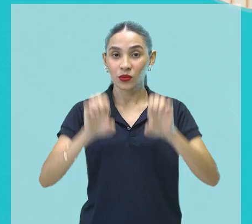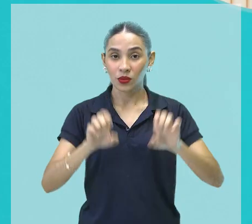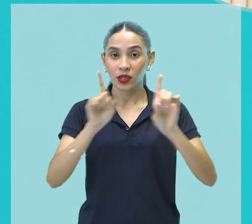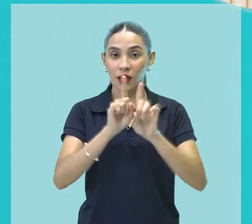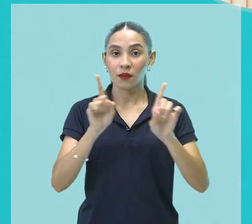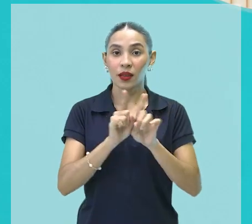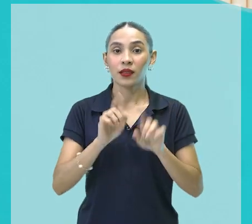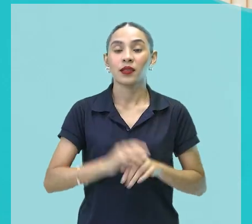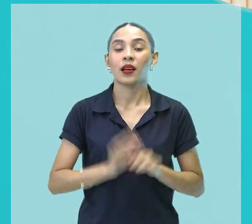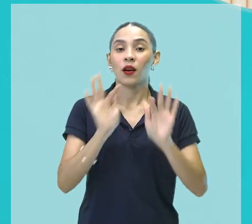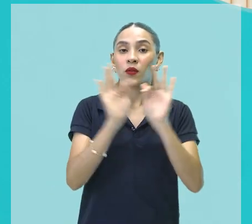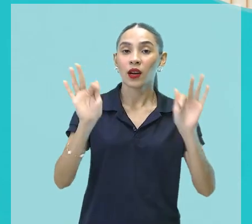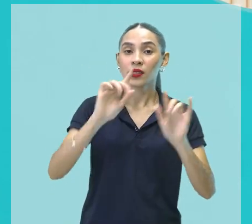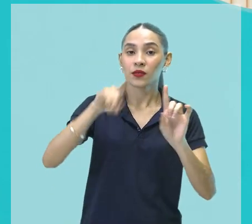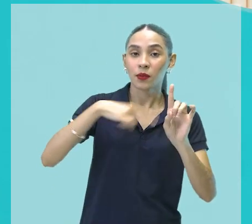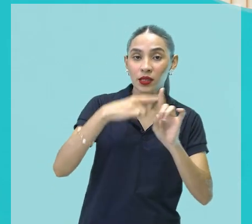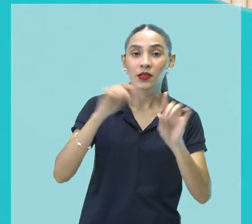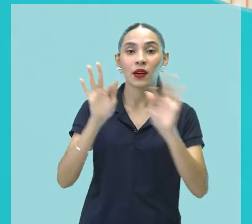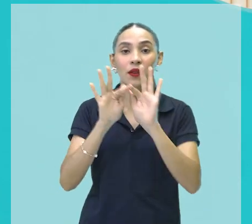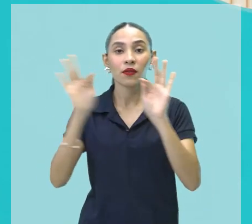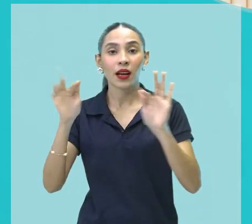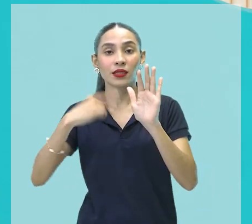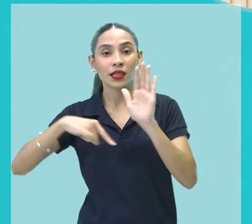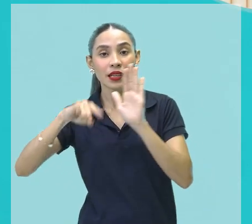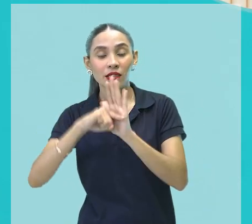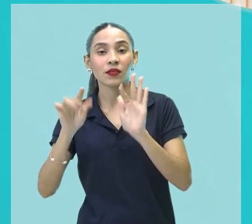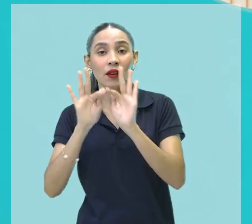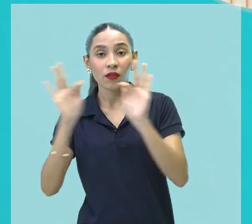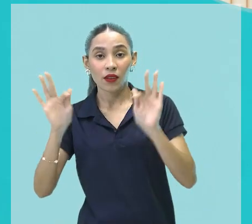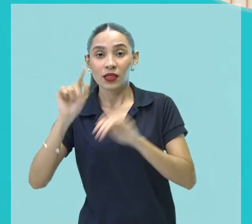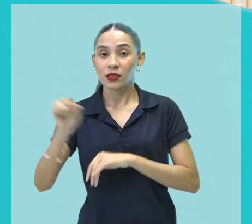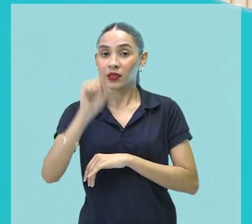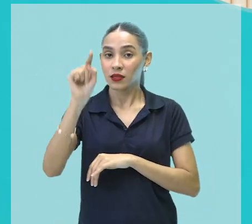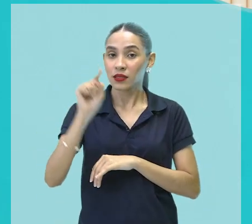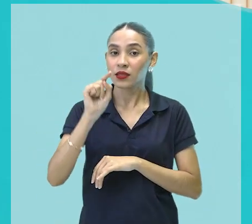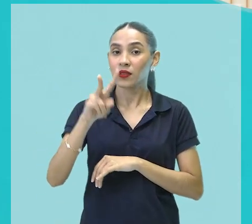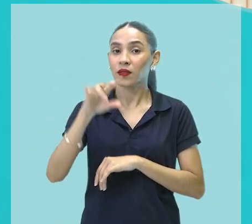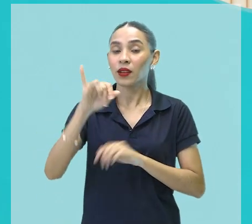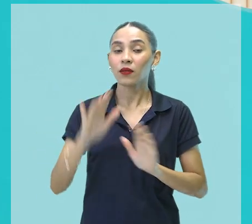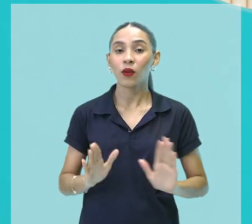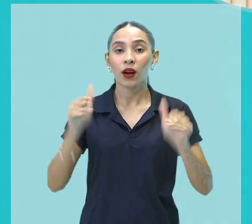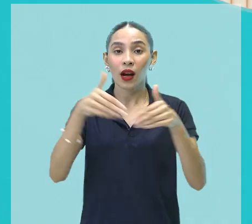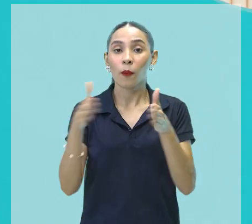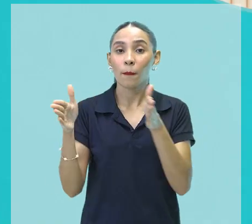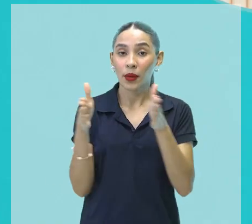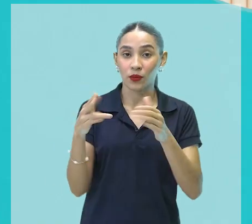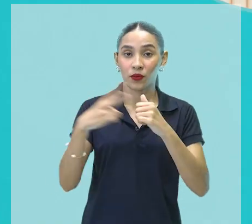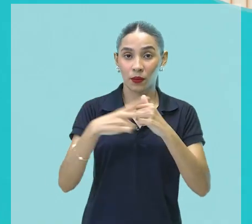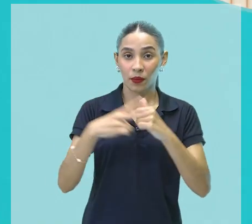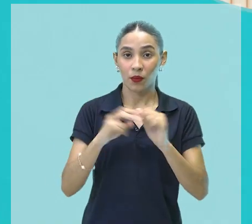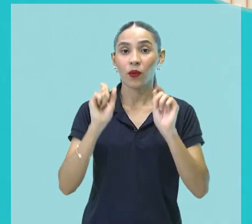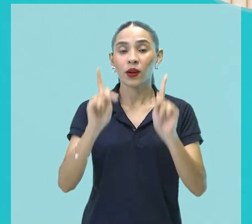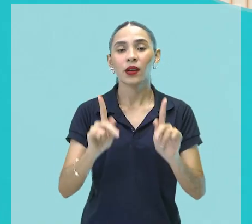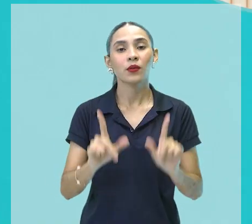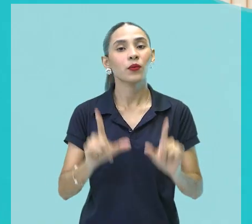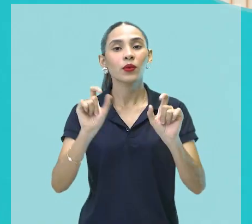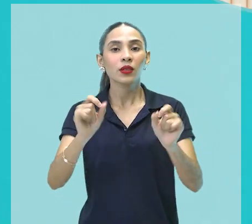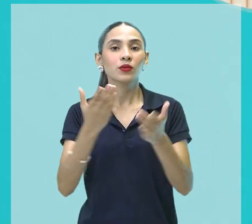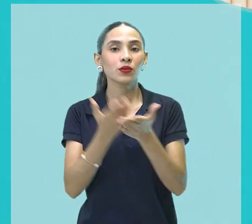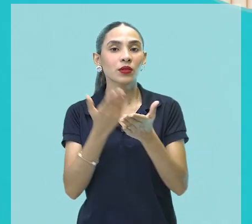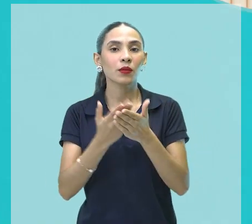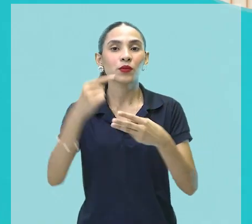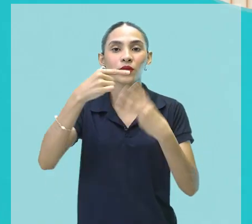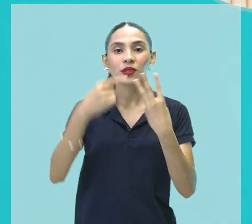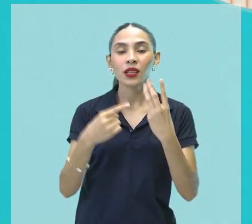tanto a afirmativa, a negativa e a interrogativa, dizem respeito a um tempo verbal, tá? Por que a gente trabalha essas